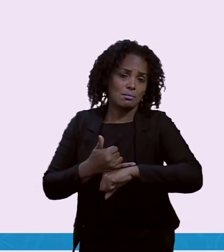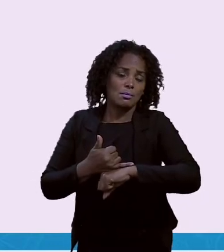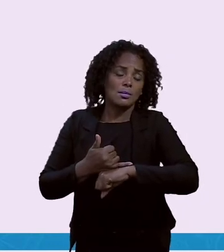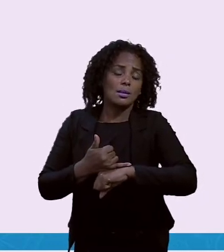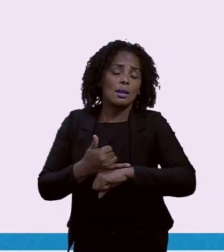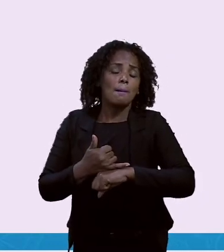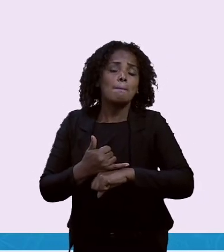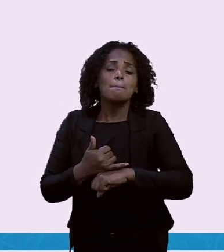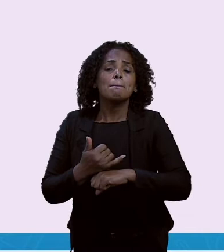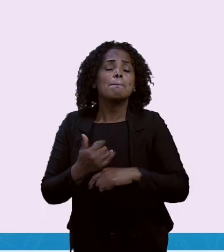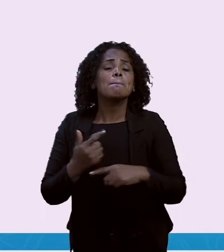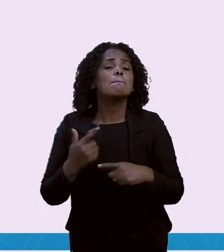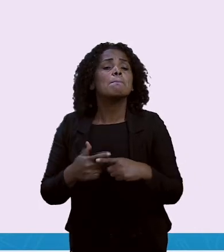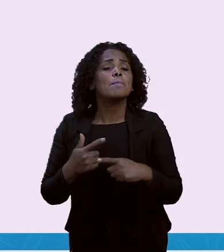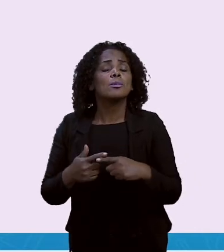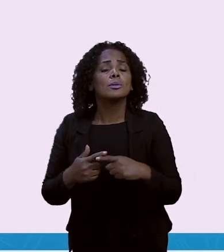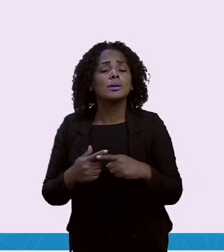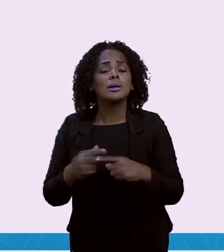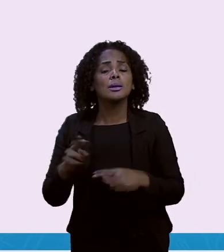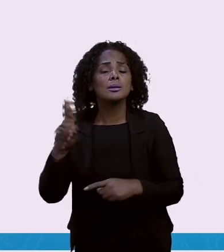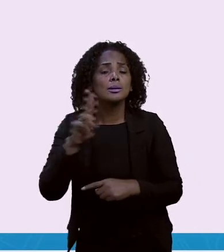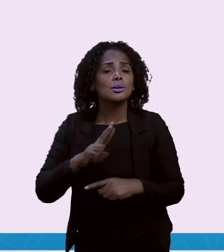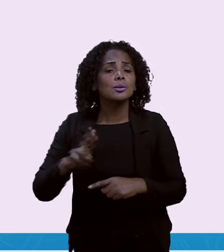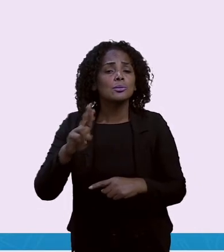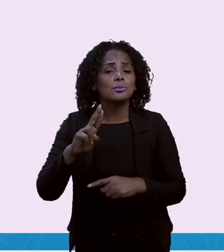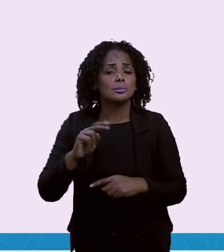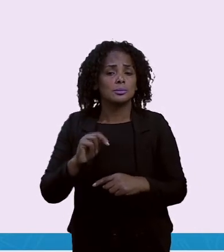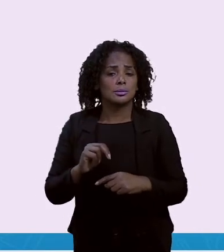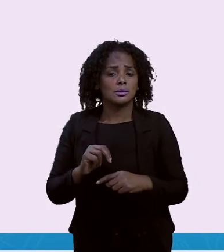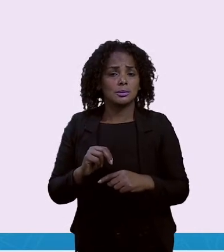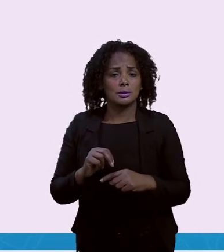esses objetos e para esses fins?